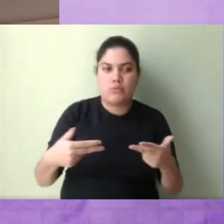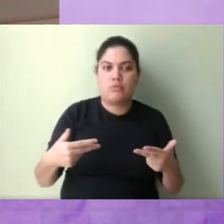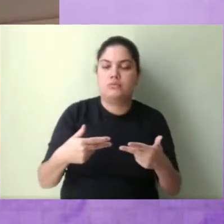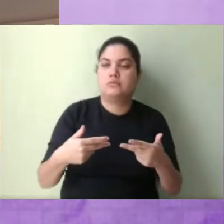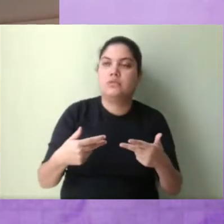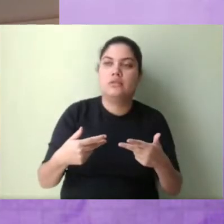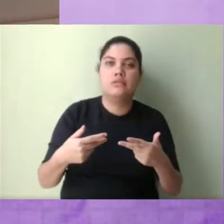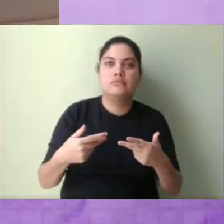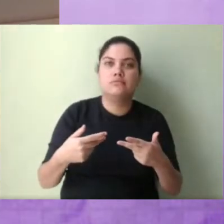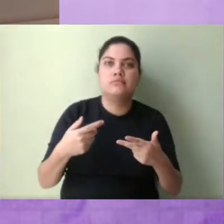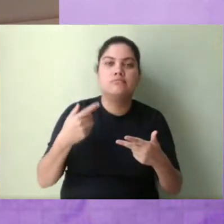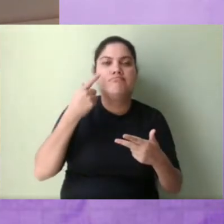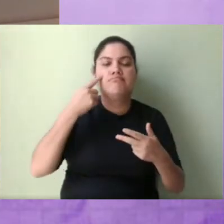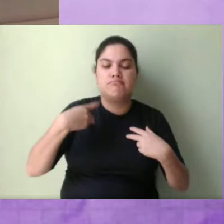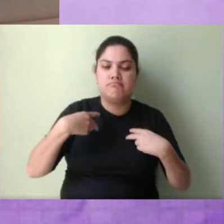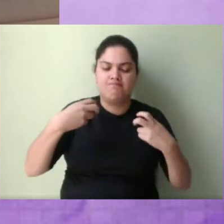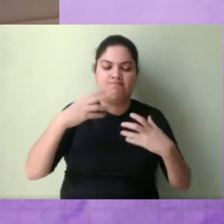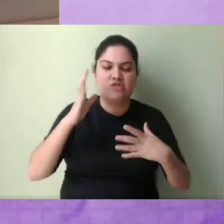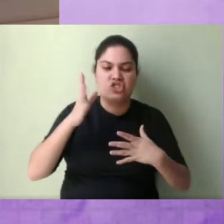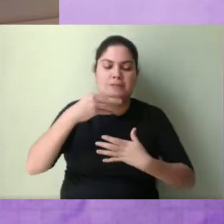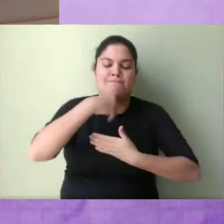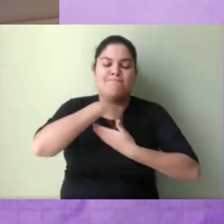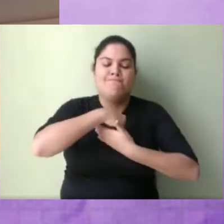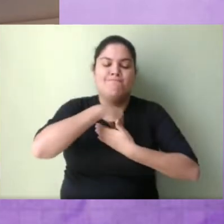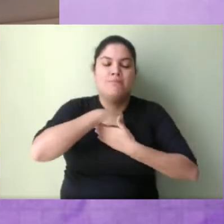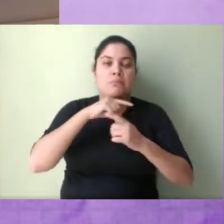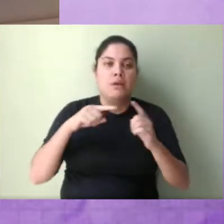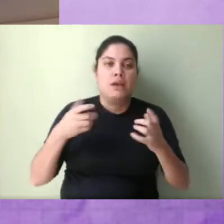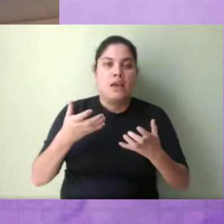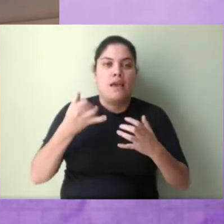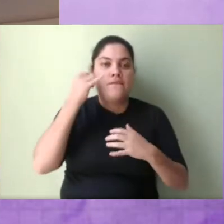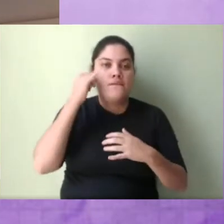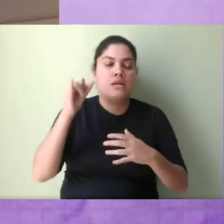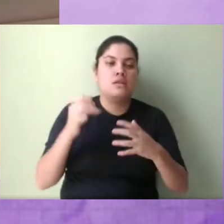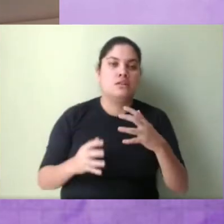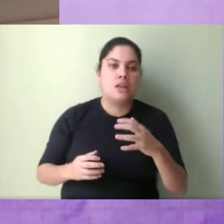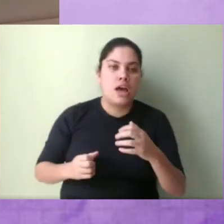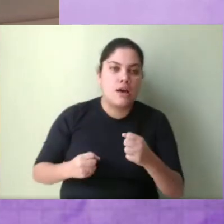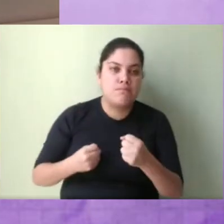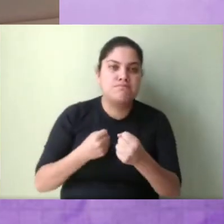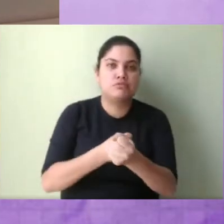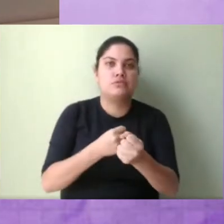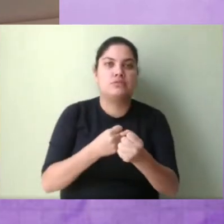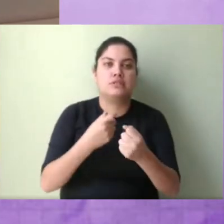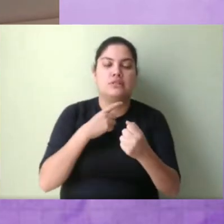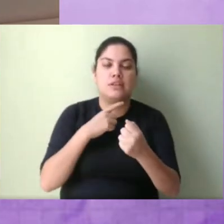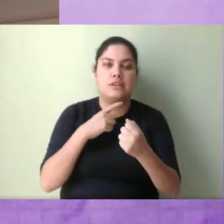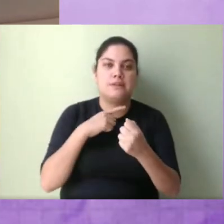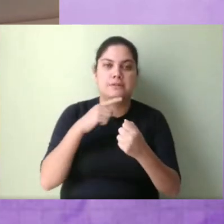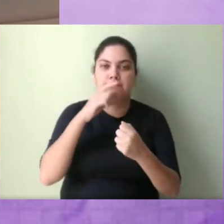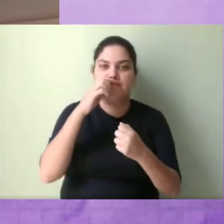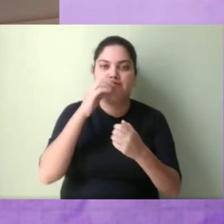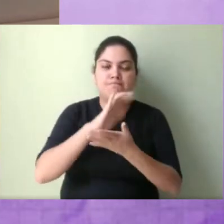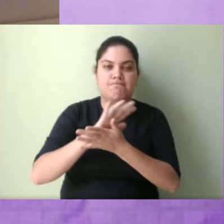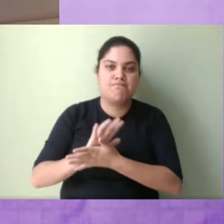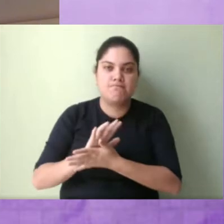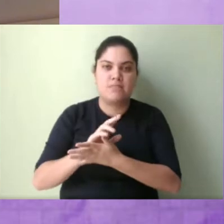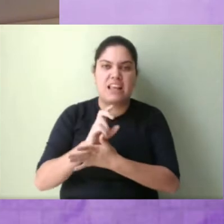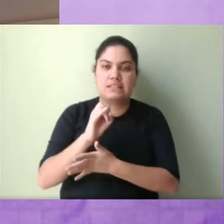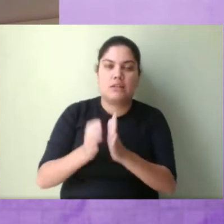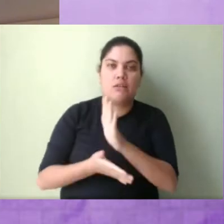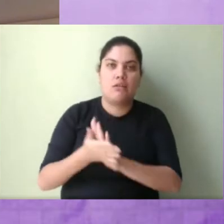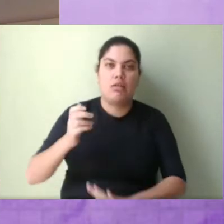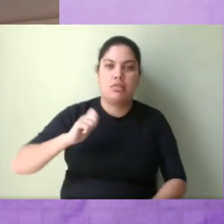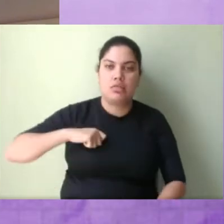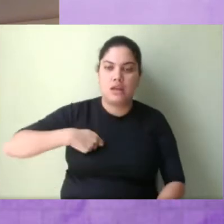aqui é assédio, isso aqui é abuso, isso aqui é importunação, você tem que fazer alguma coisa. E aí você percebe que talvez no fundo você já sabia, mas